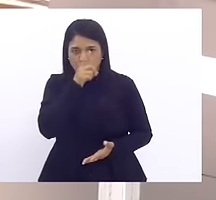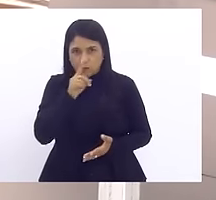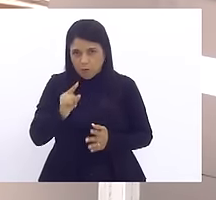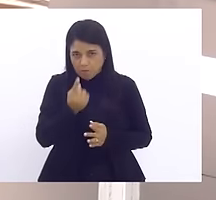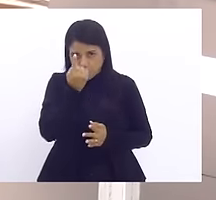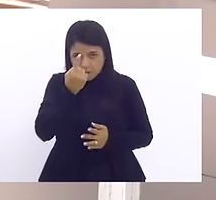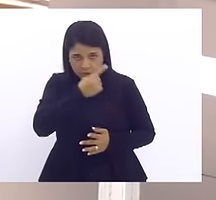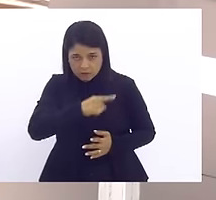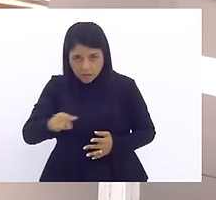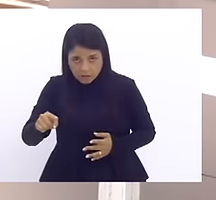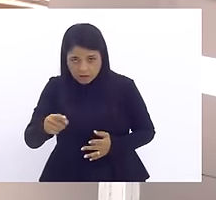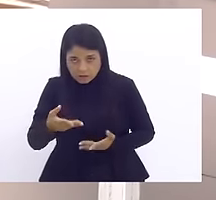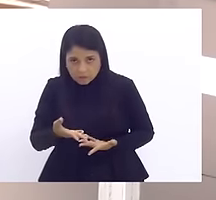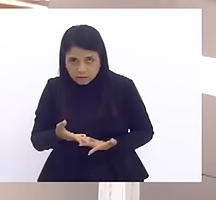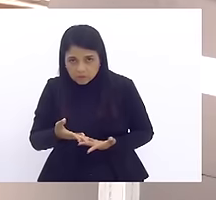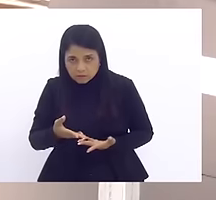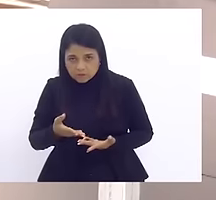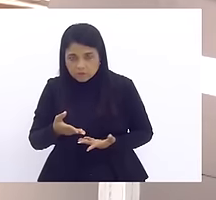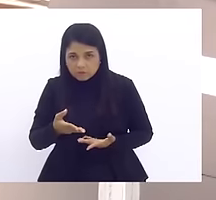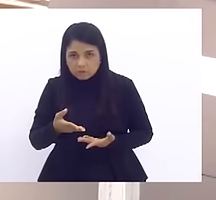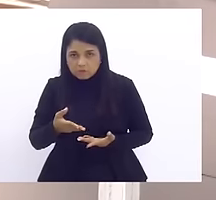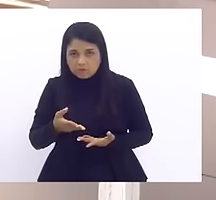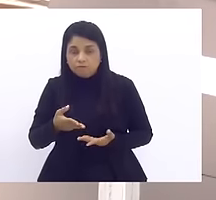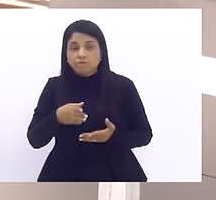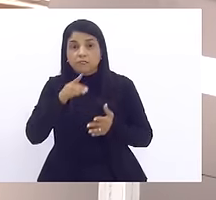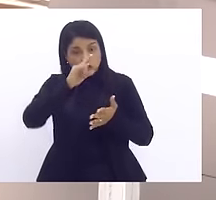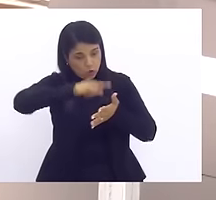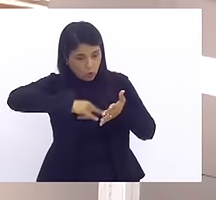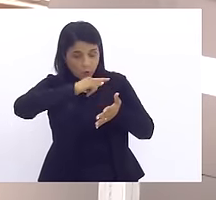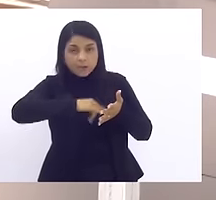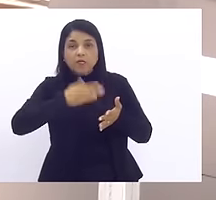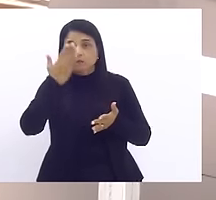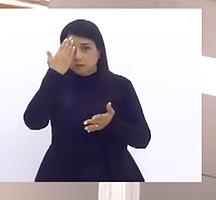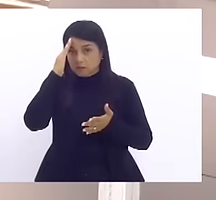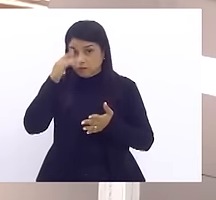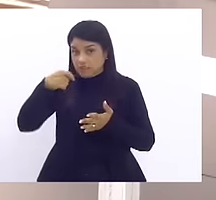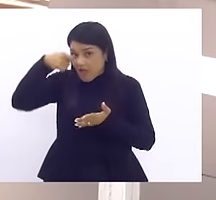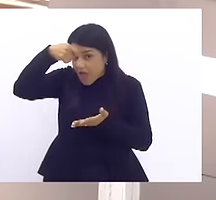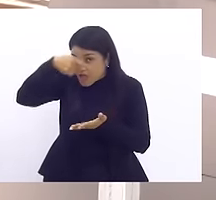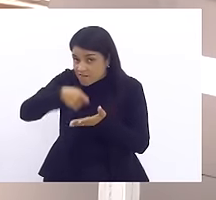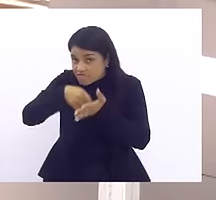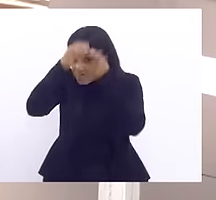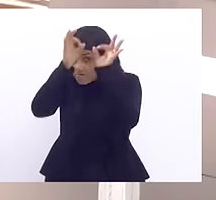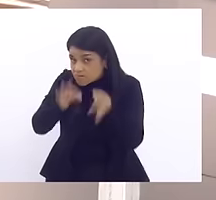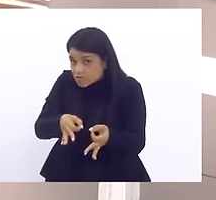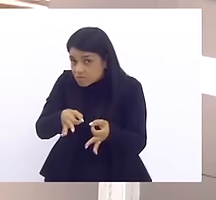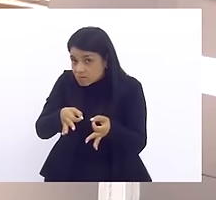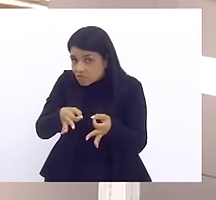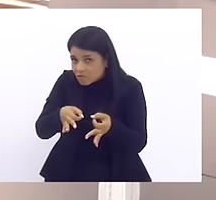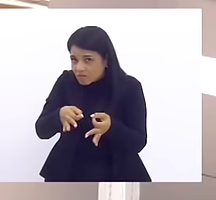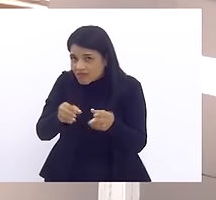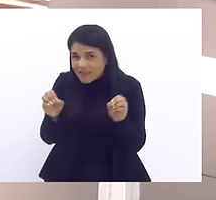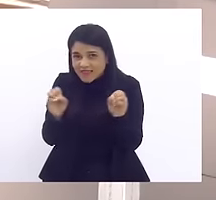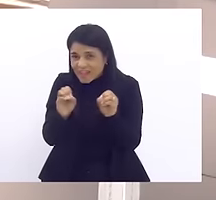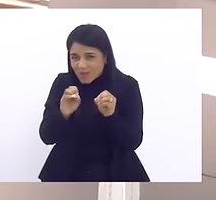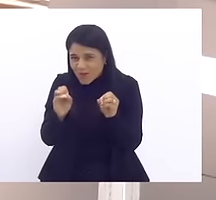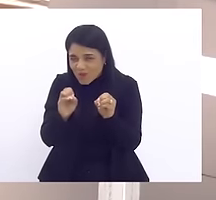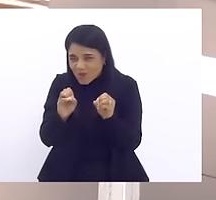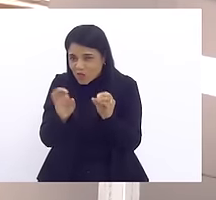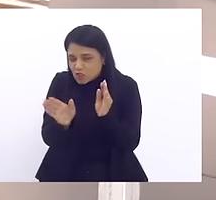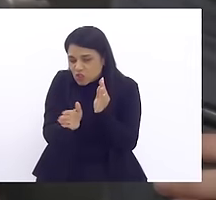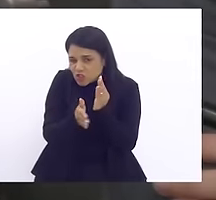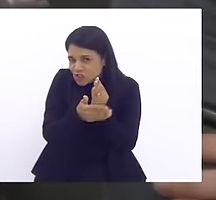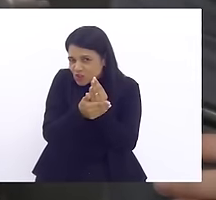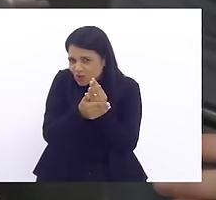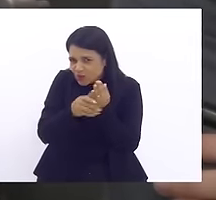prestação de contas eu entendo documentado Mas a senhora consegue afirmar que nenhum pátio faz por debaixo dos panos porque não é possível que a